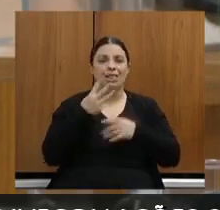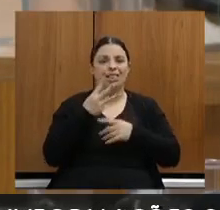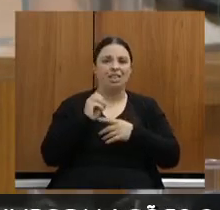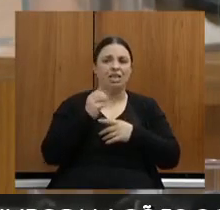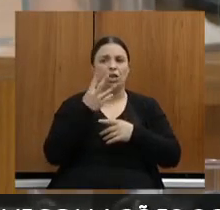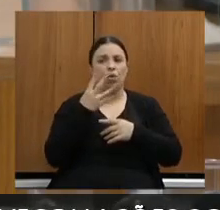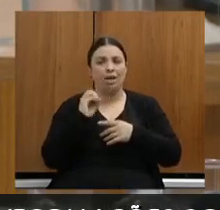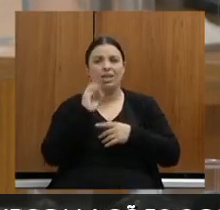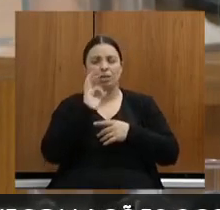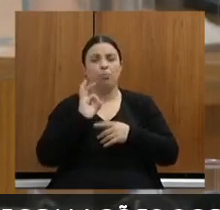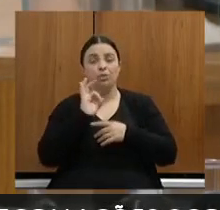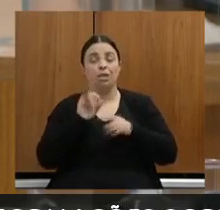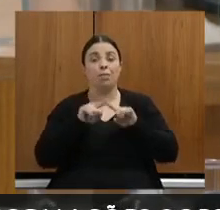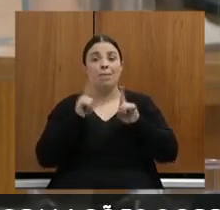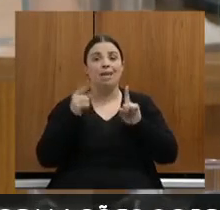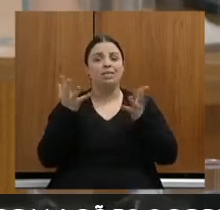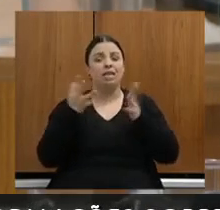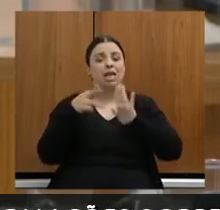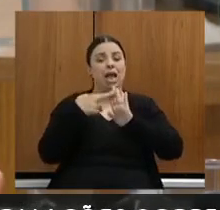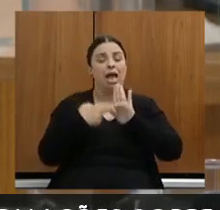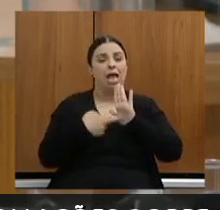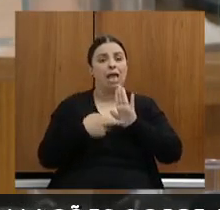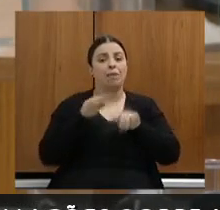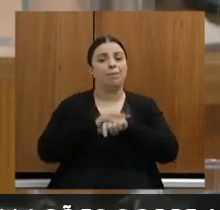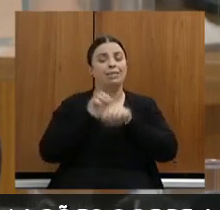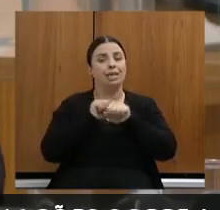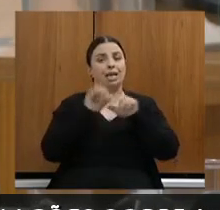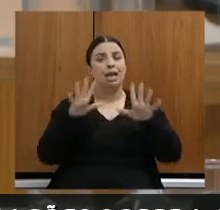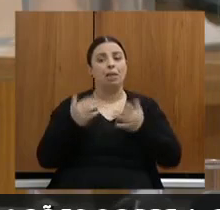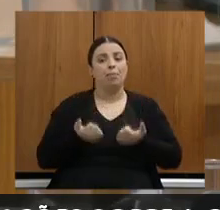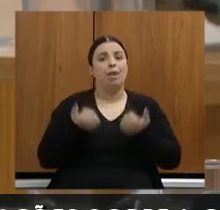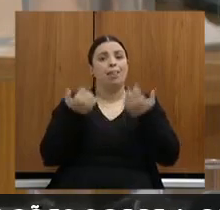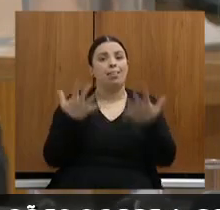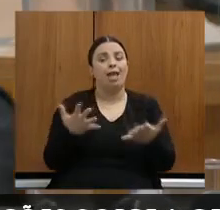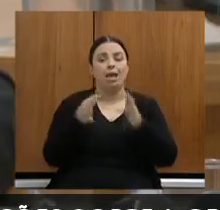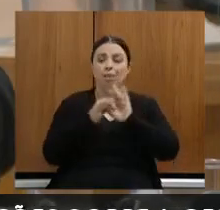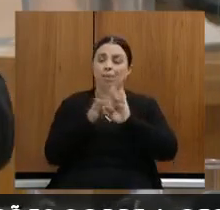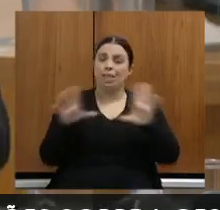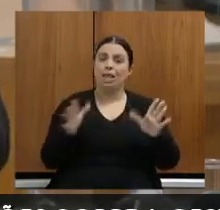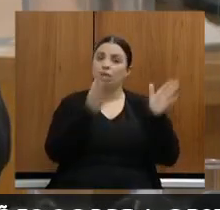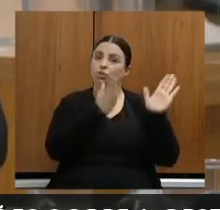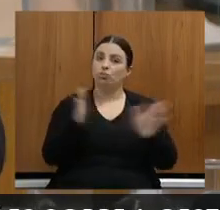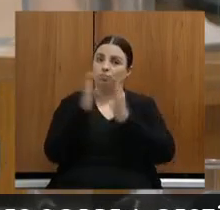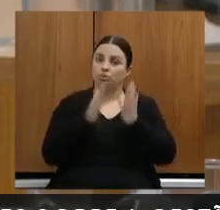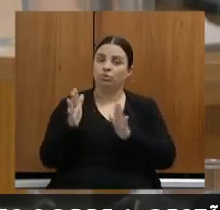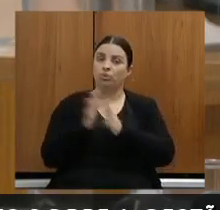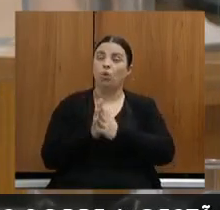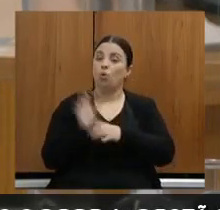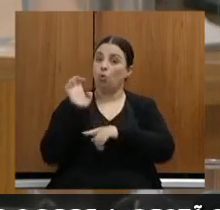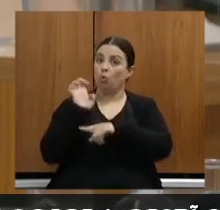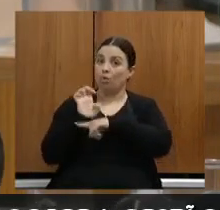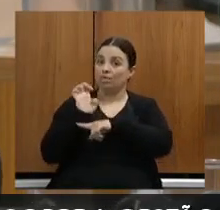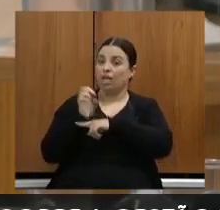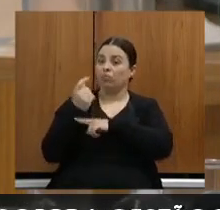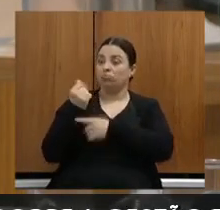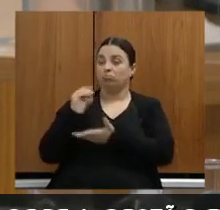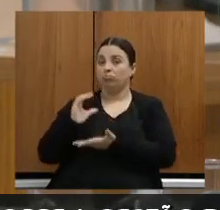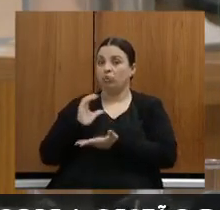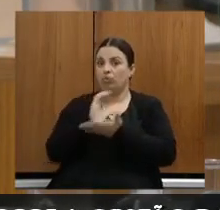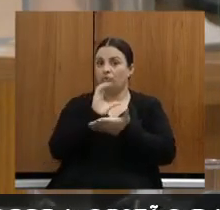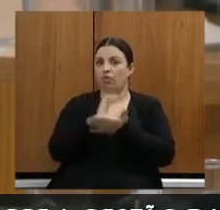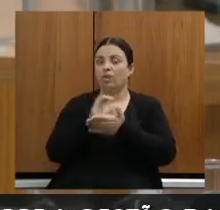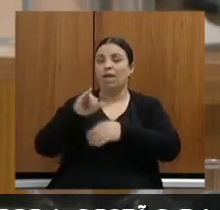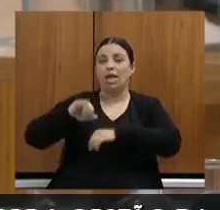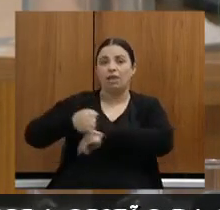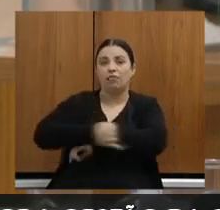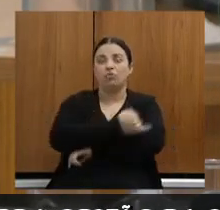regra seja clara do jogo para justamente permite da Liberdade na rede produção o estado que vem investindo forte na